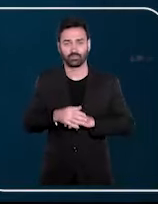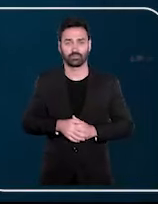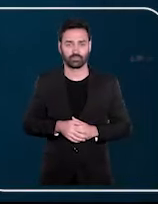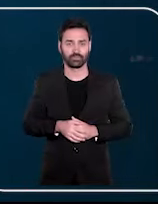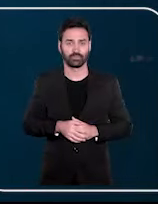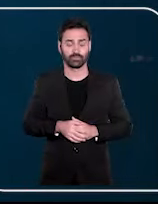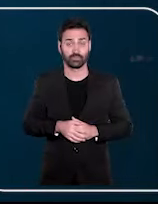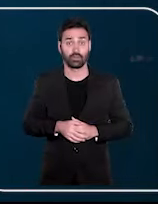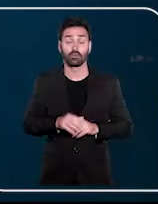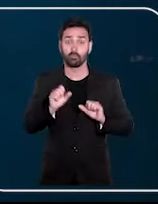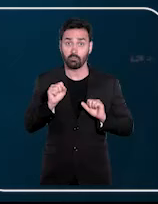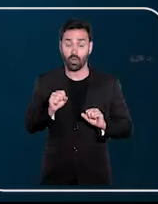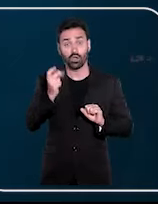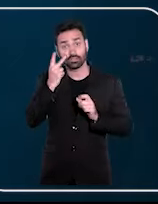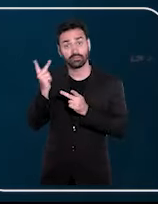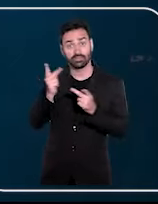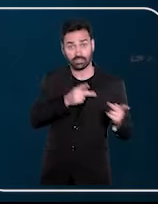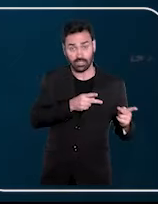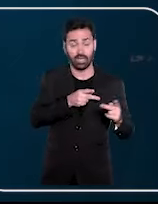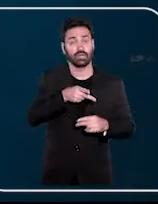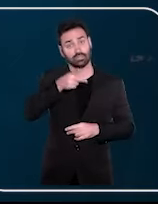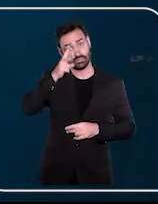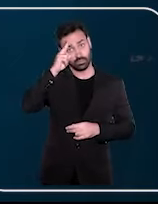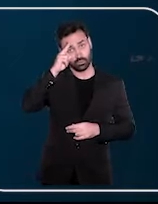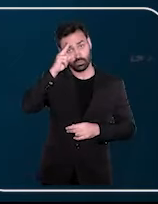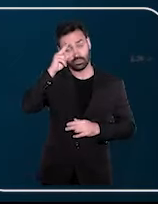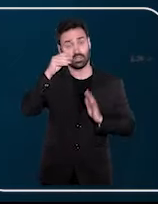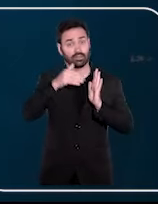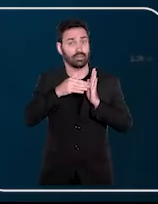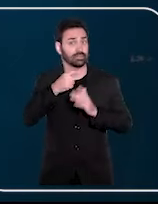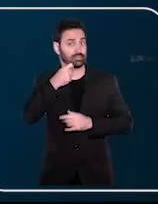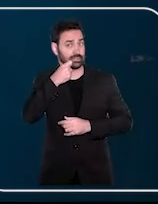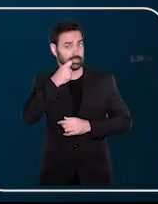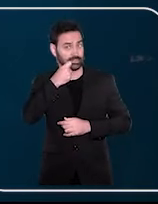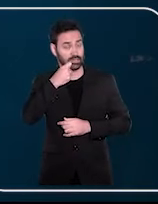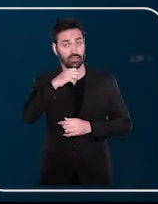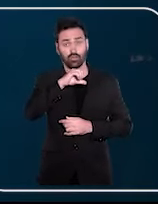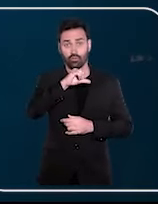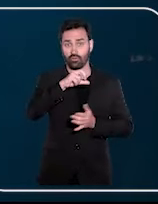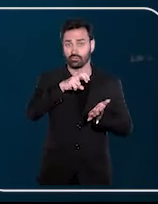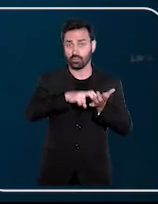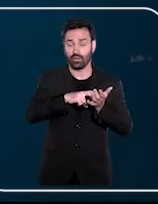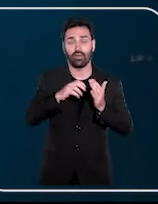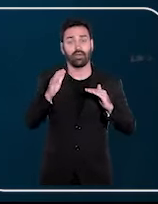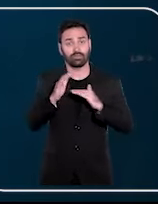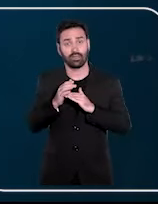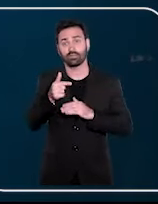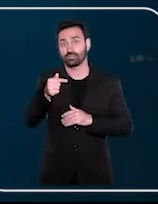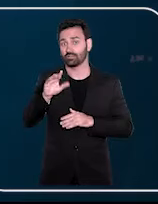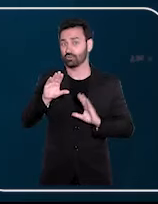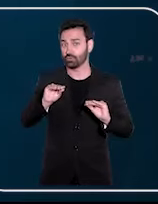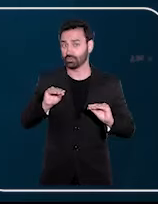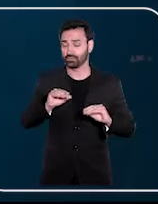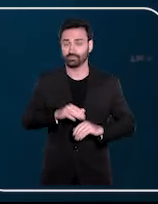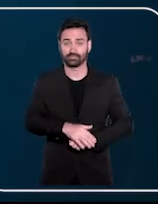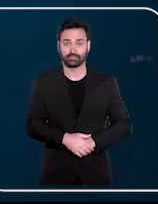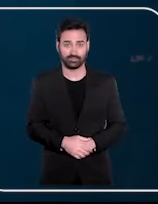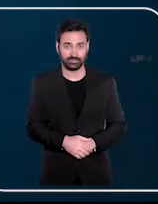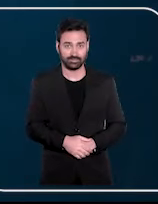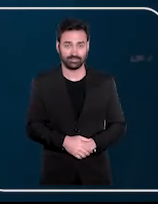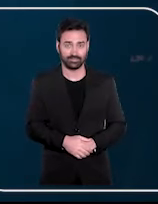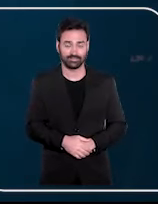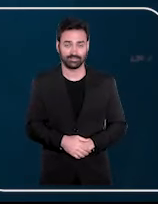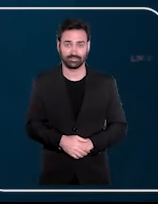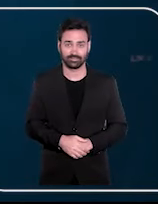As exposições podem ser visitadas de segunda a sexta-feira, das 9 da manhã às 7 da noite.